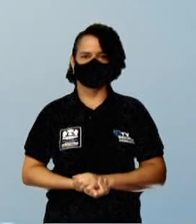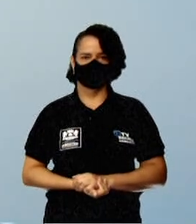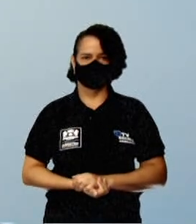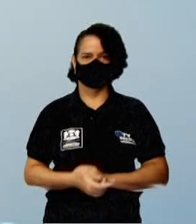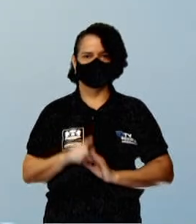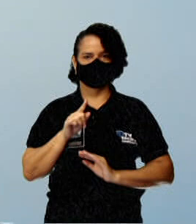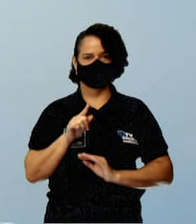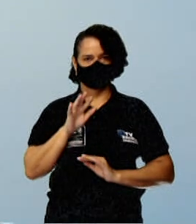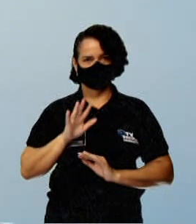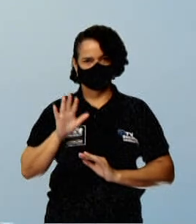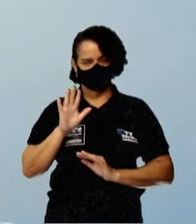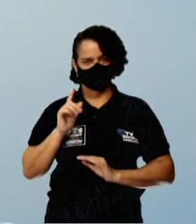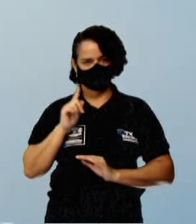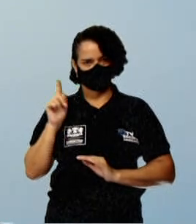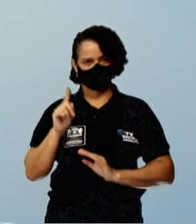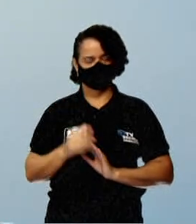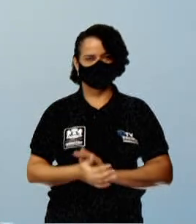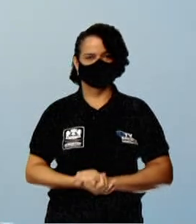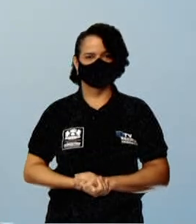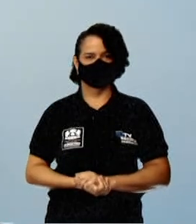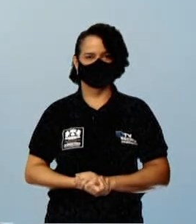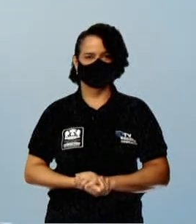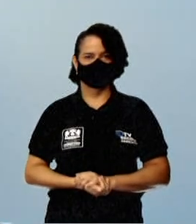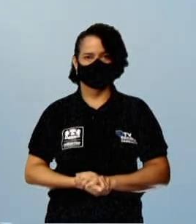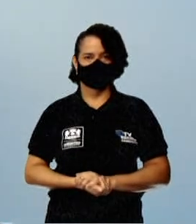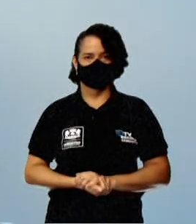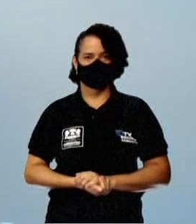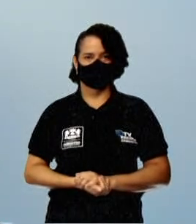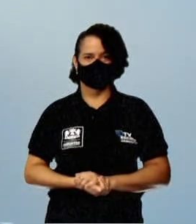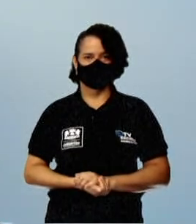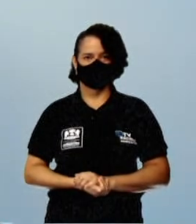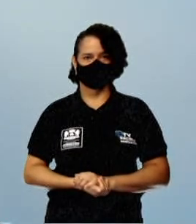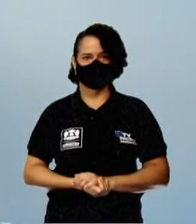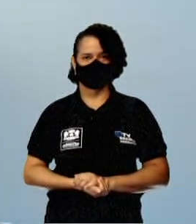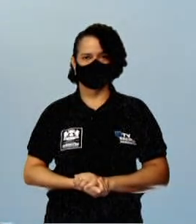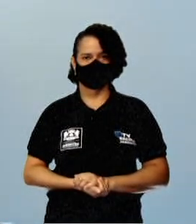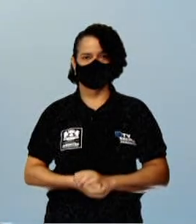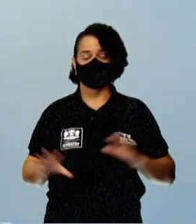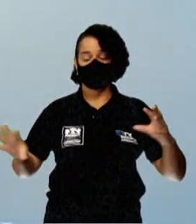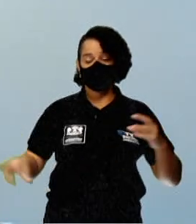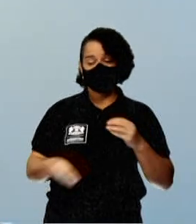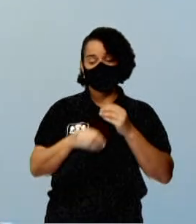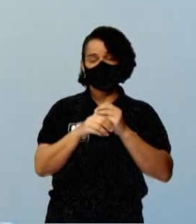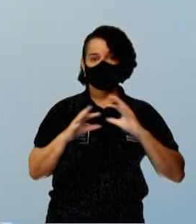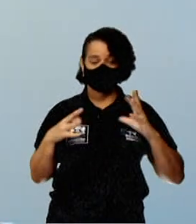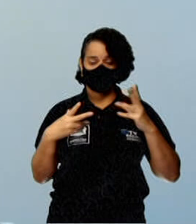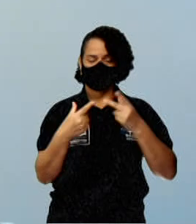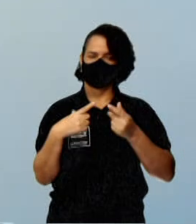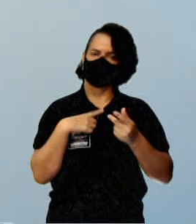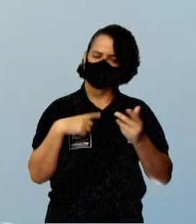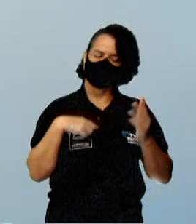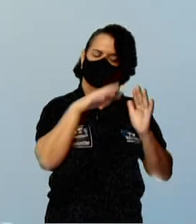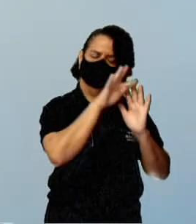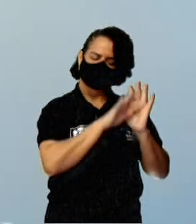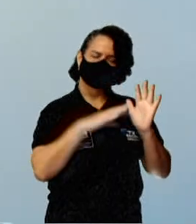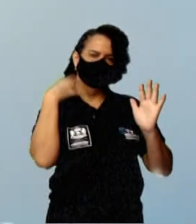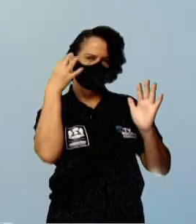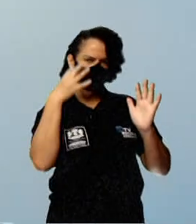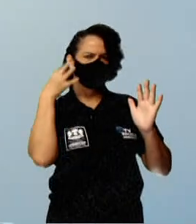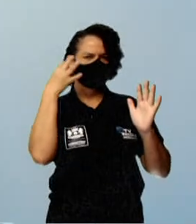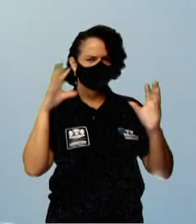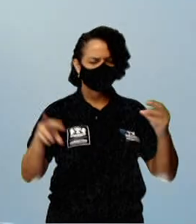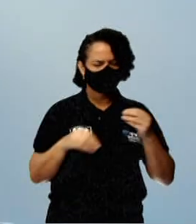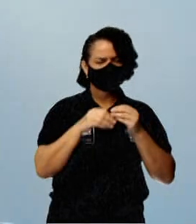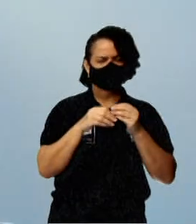Tem, chocolate, pão. Juntando tudo, eu tenho um pequeno trecho rítmico, que eu